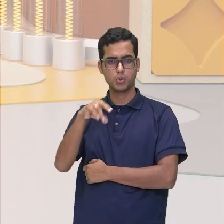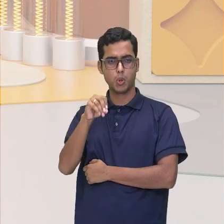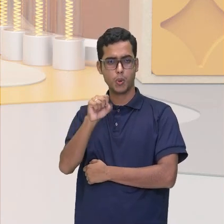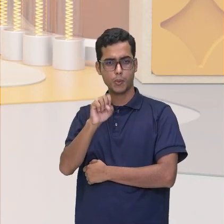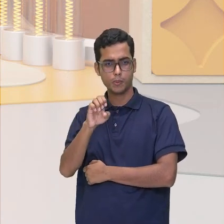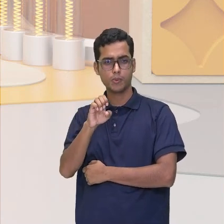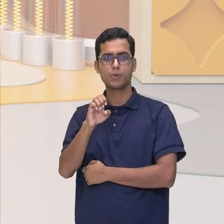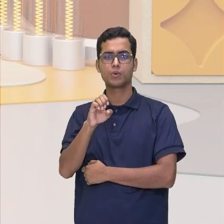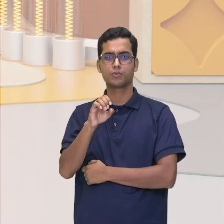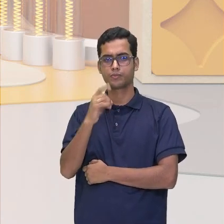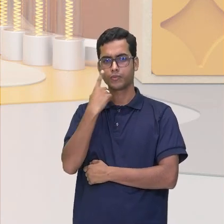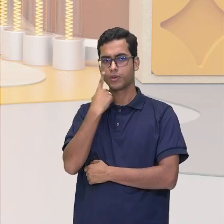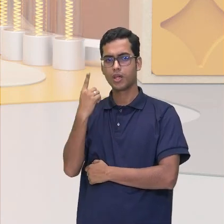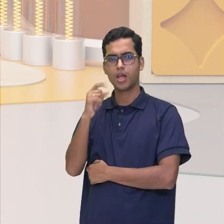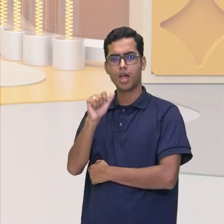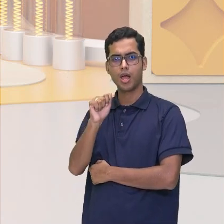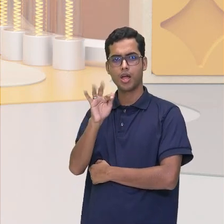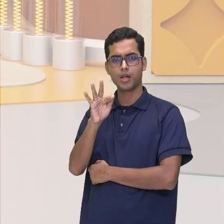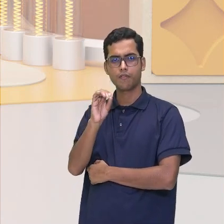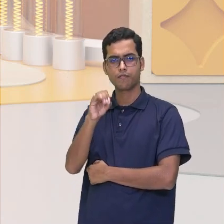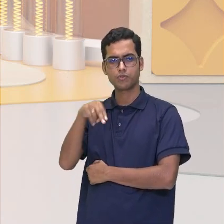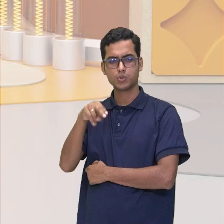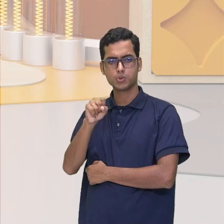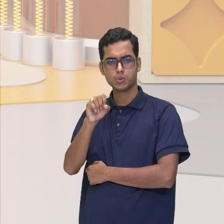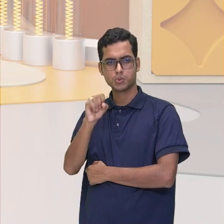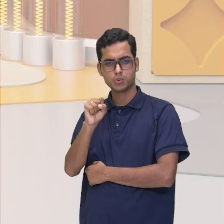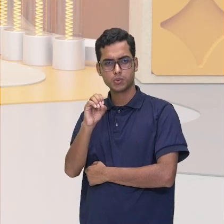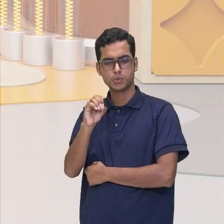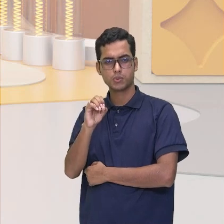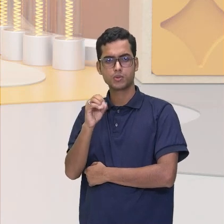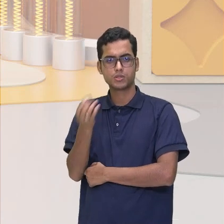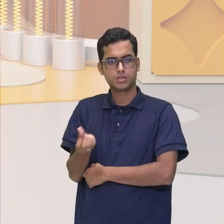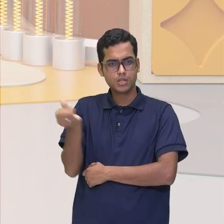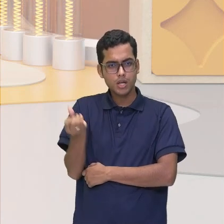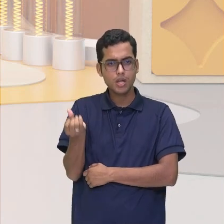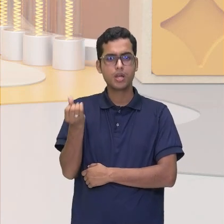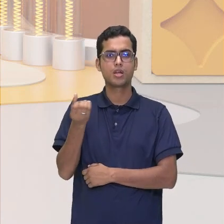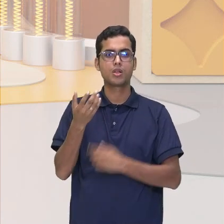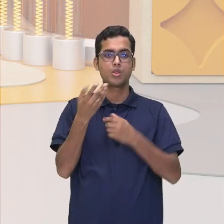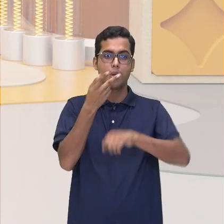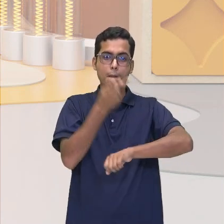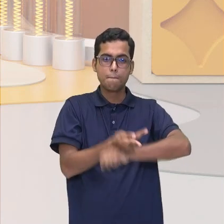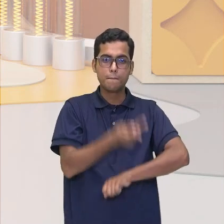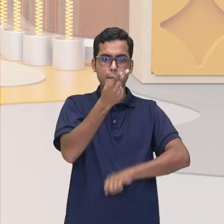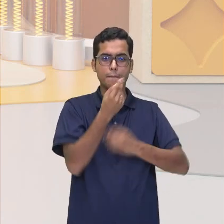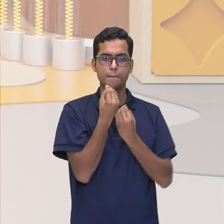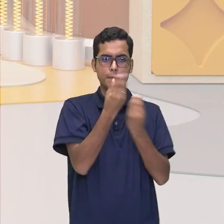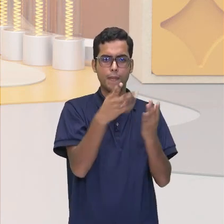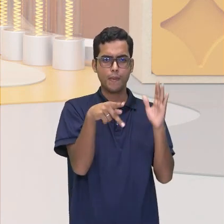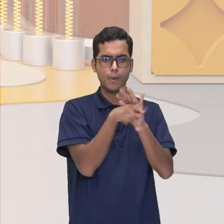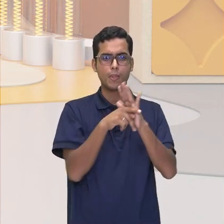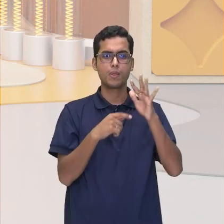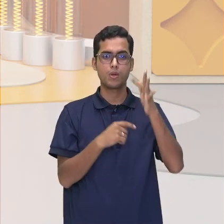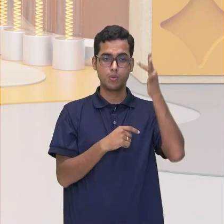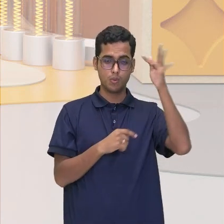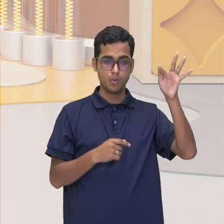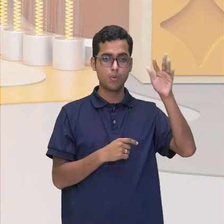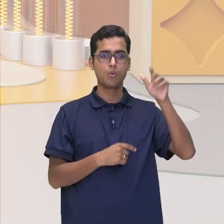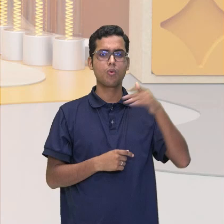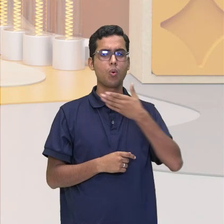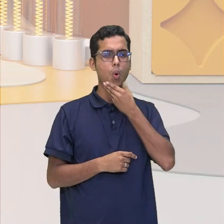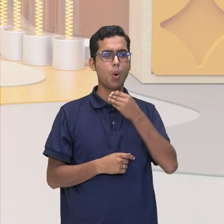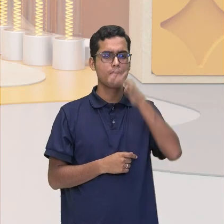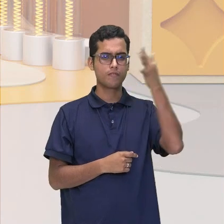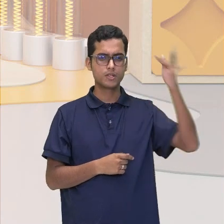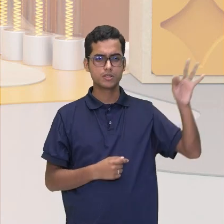ele decidiu premiar o nobre francês Henrique de Borgonha por suas contribuições.